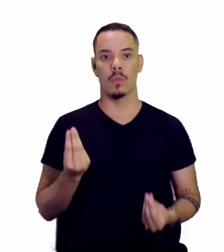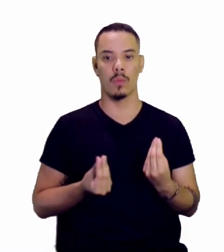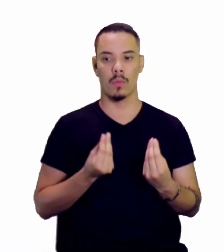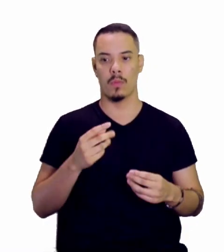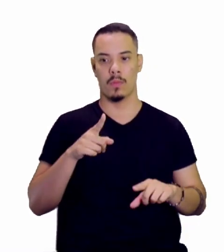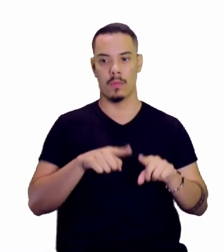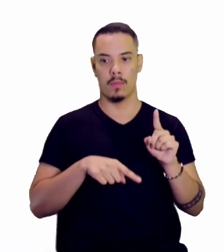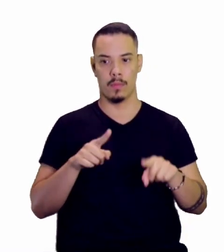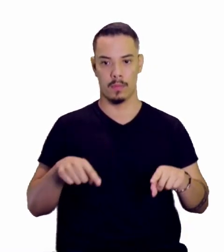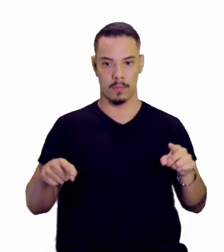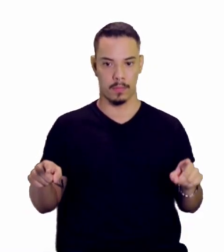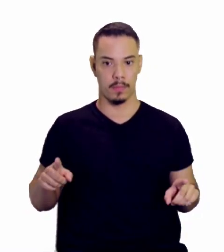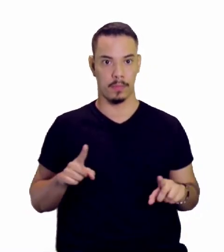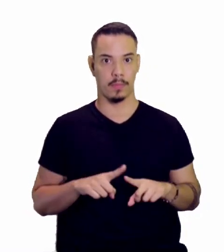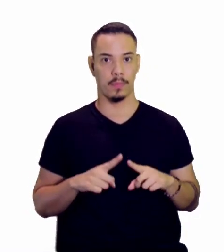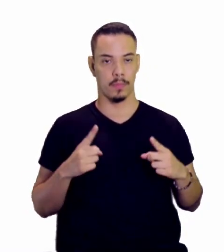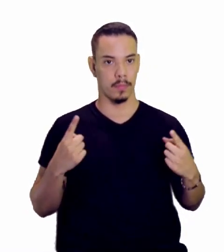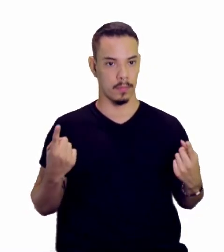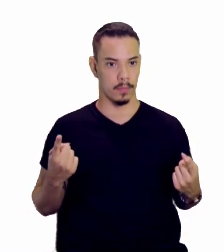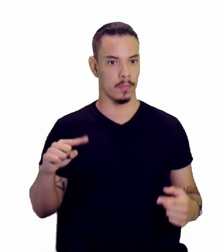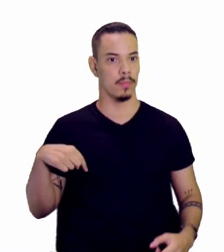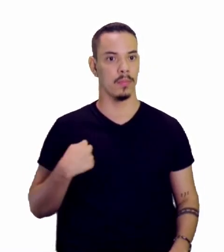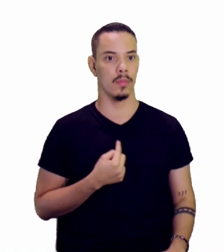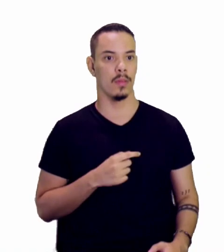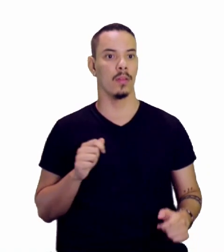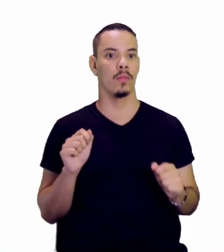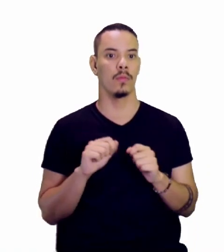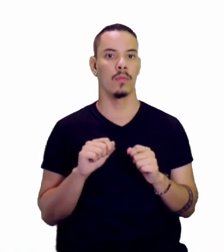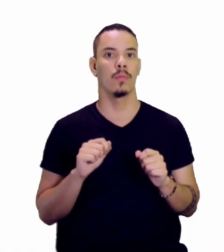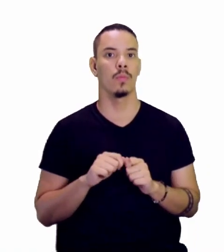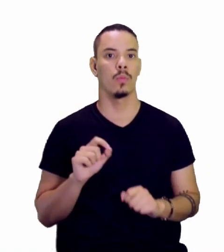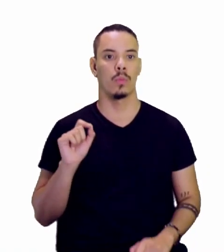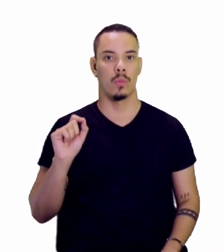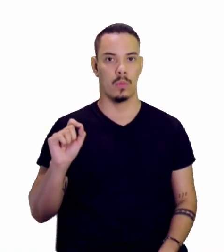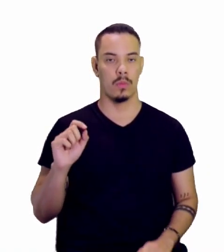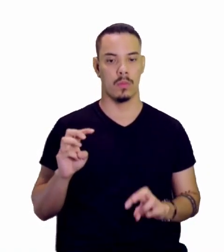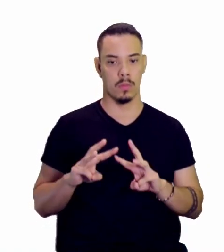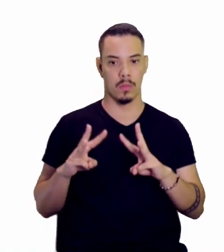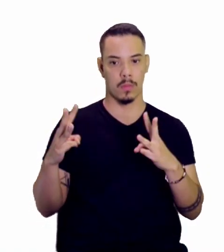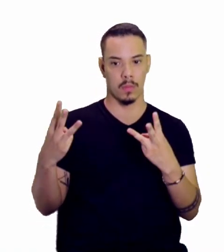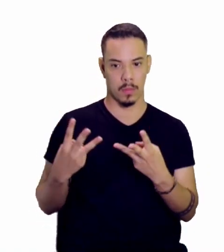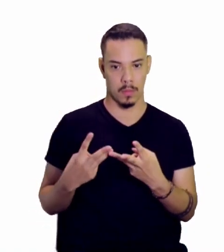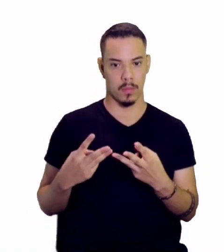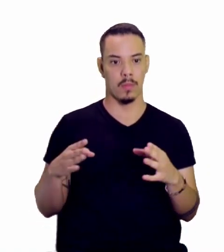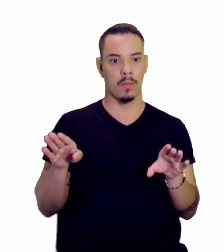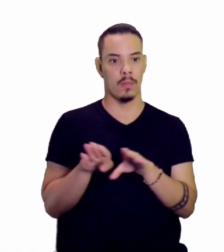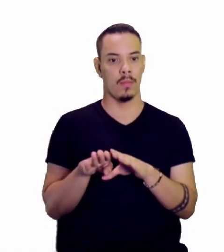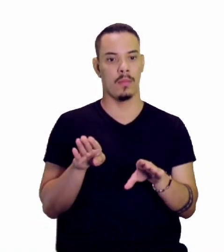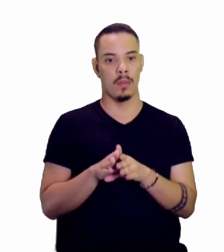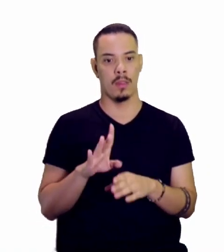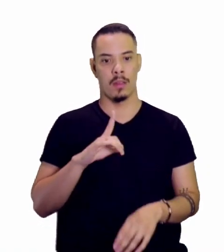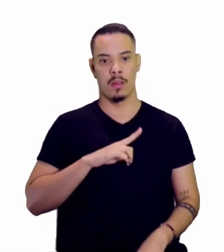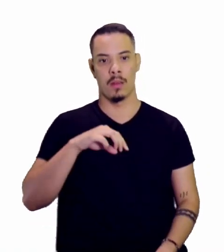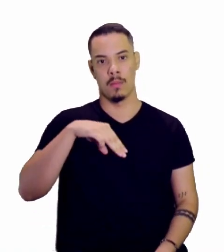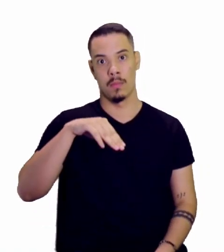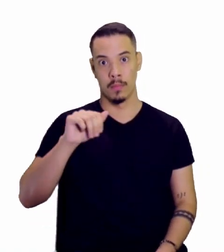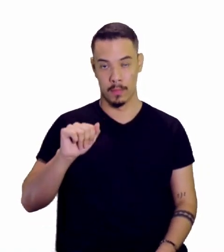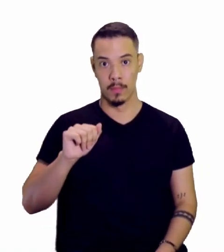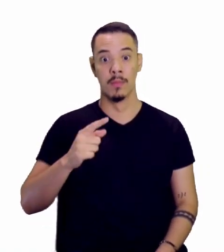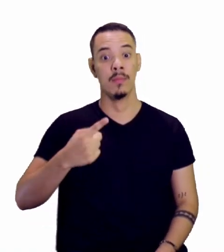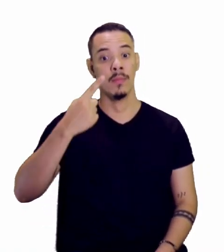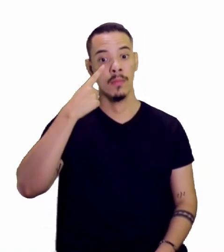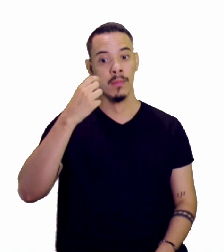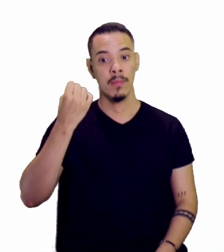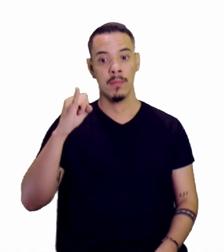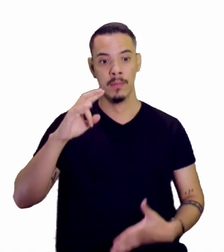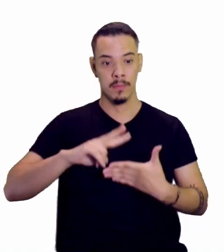né? Isso, mas aí... Então a força acabou variando, que variando a massa acaba variando... Mas vamos ver se ele tem alguma